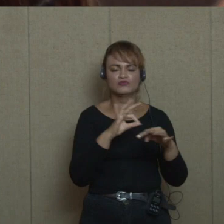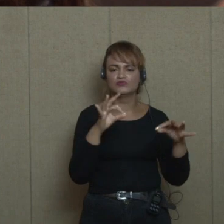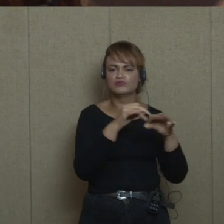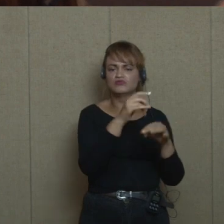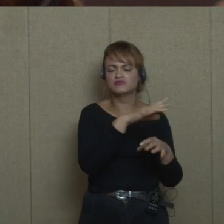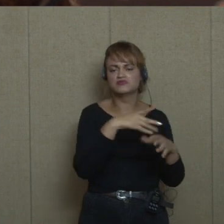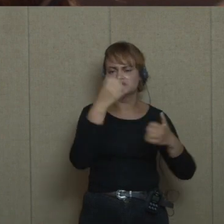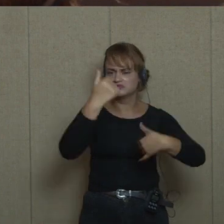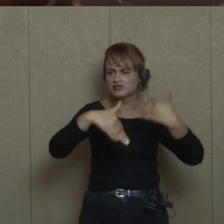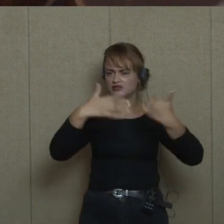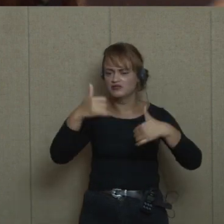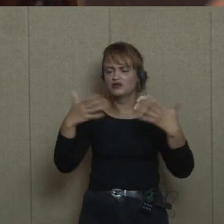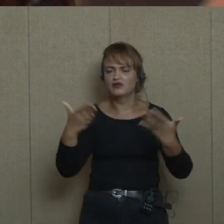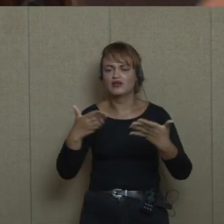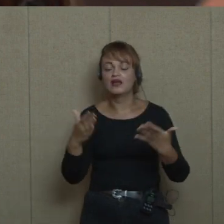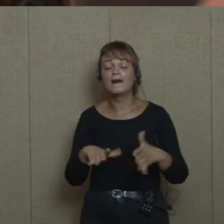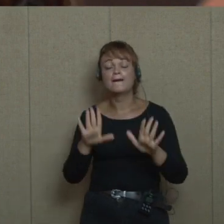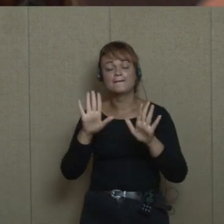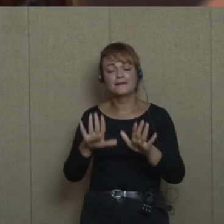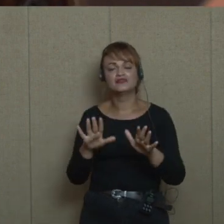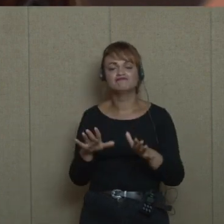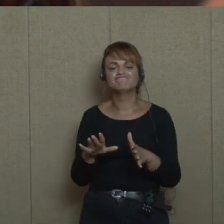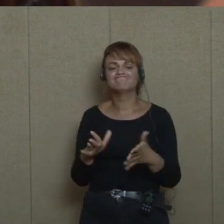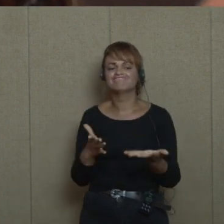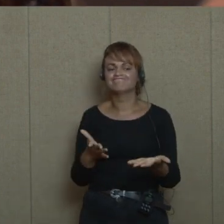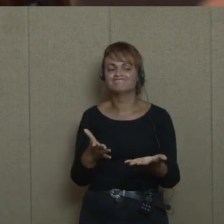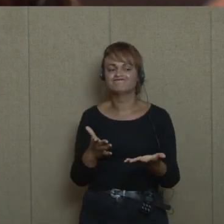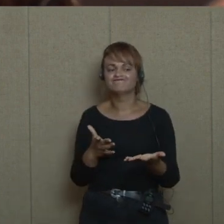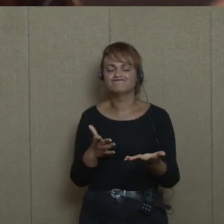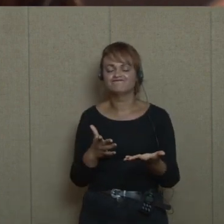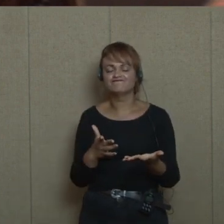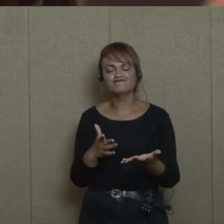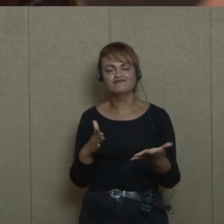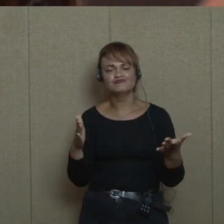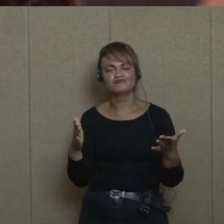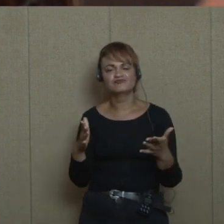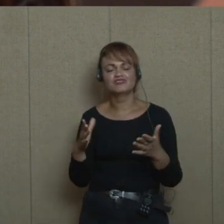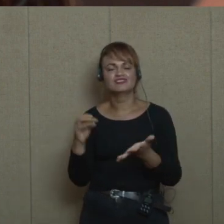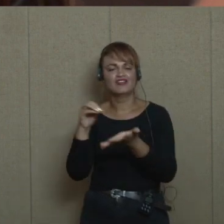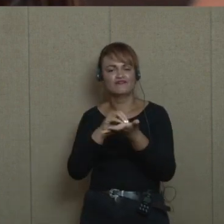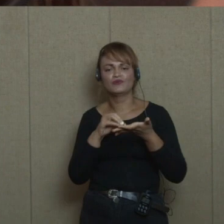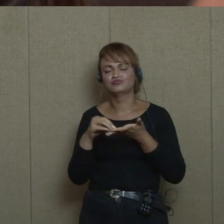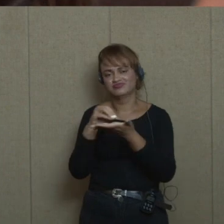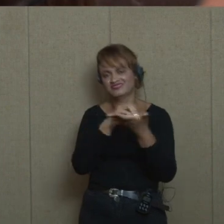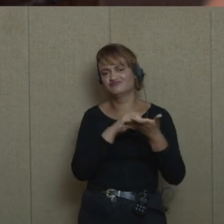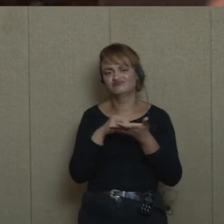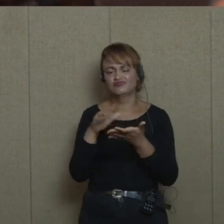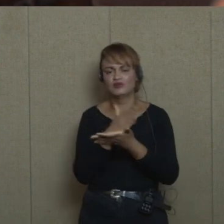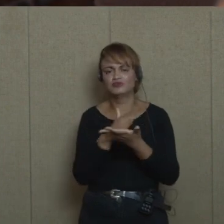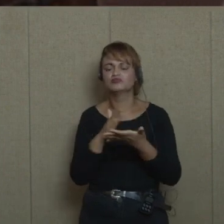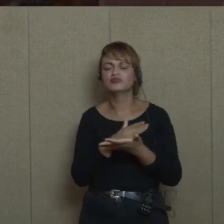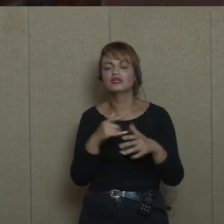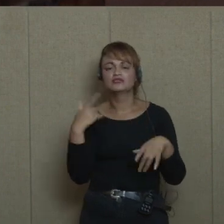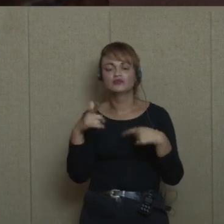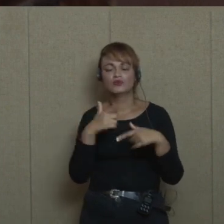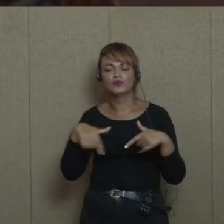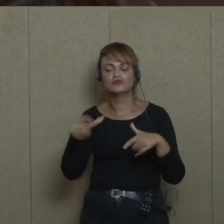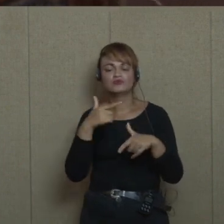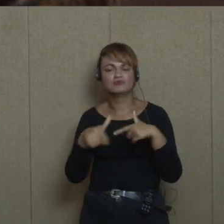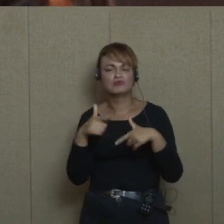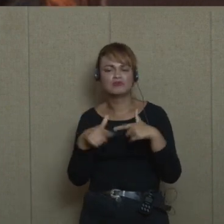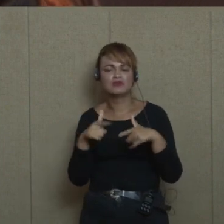referiu. E ainda assim, it doesn't come out like that. Isso não está funcionando. I think we have a problem. Eu acho que nós temos um problema com